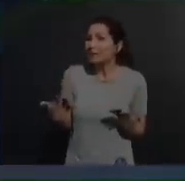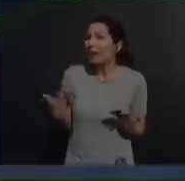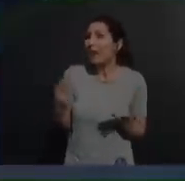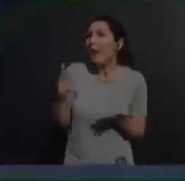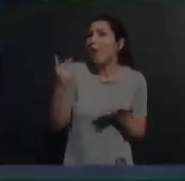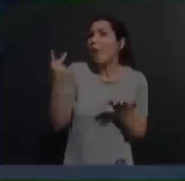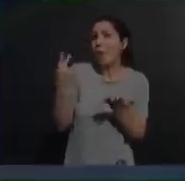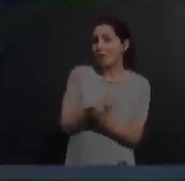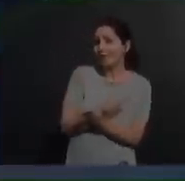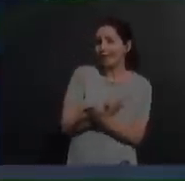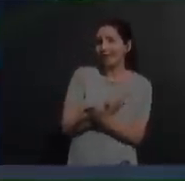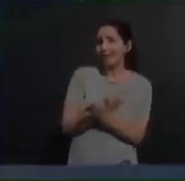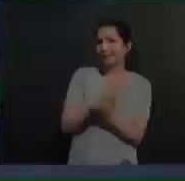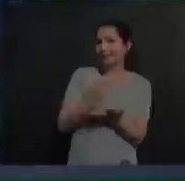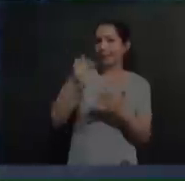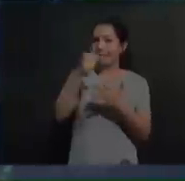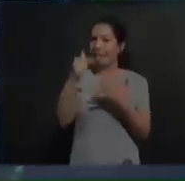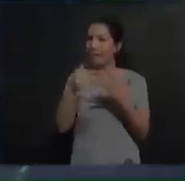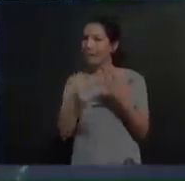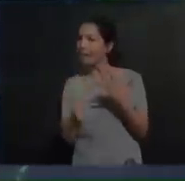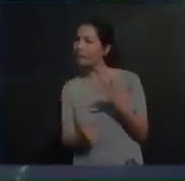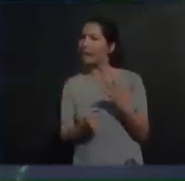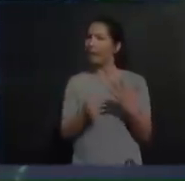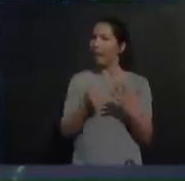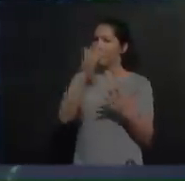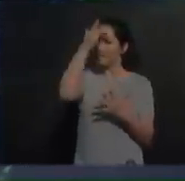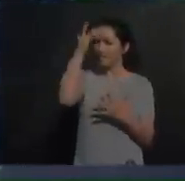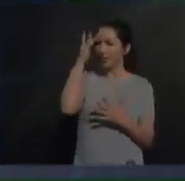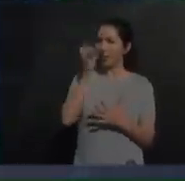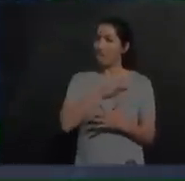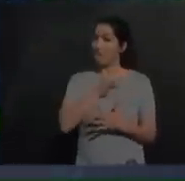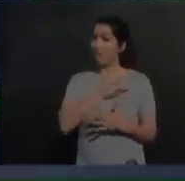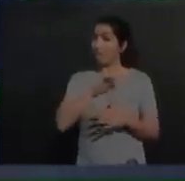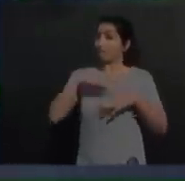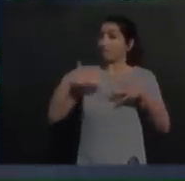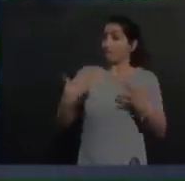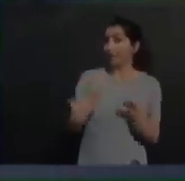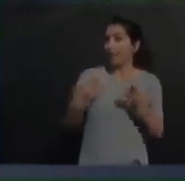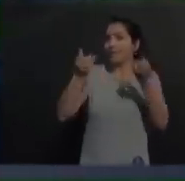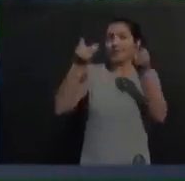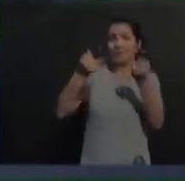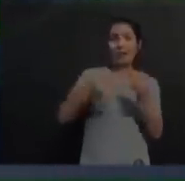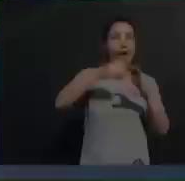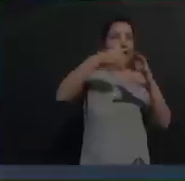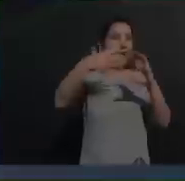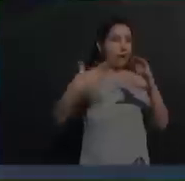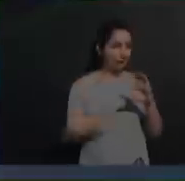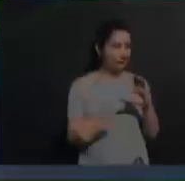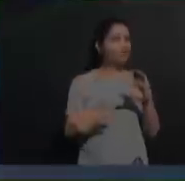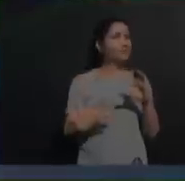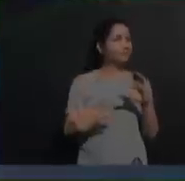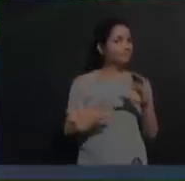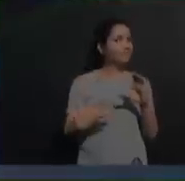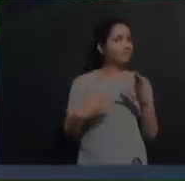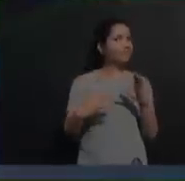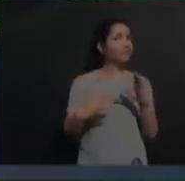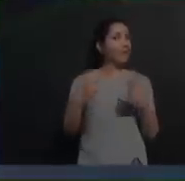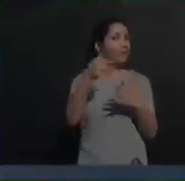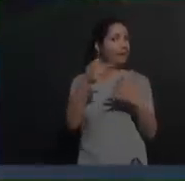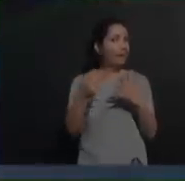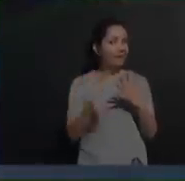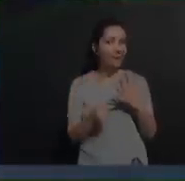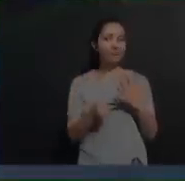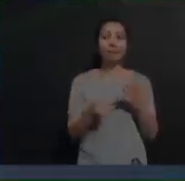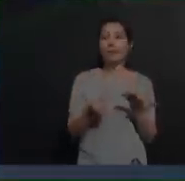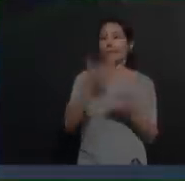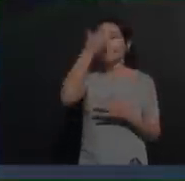é, quais são as atitudes de uma pessoa com medo? Eu também anotei aqui, e eu quero falar para vocês. É a